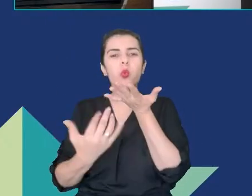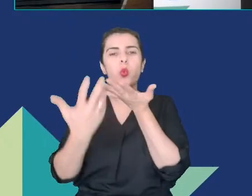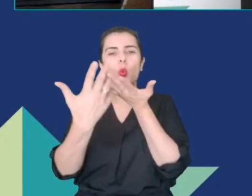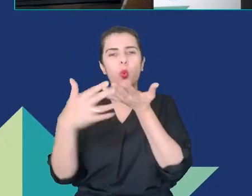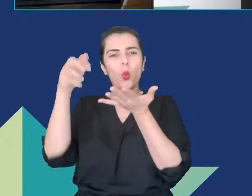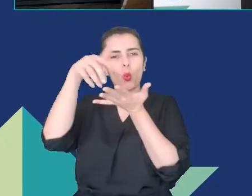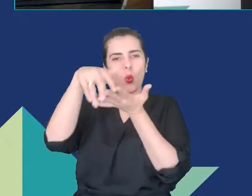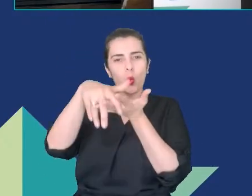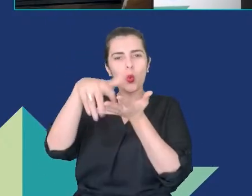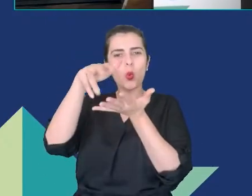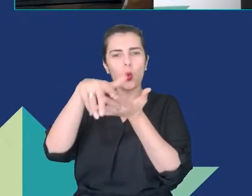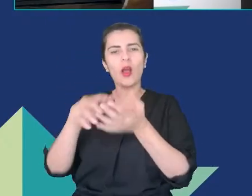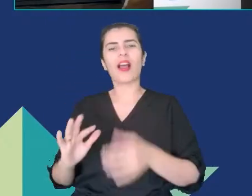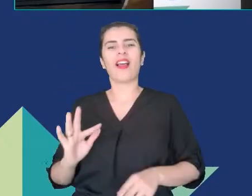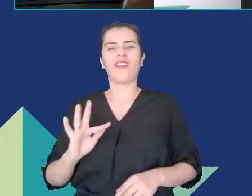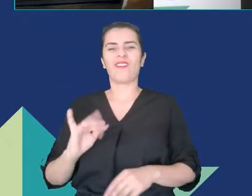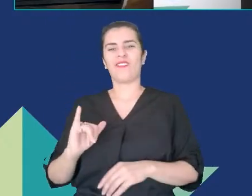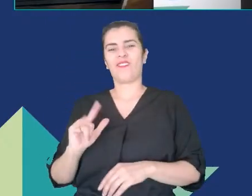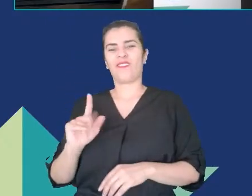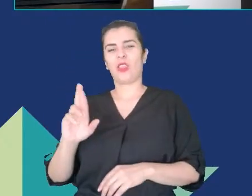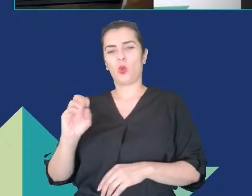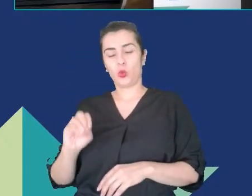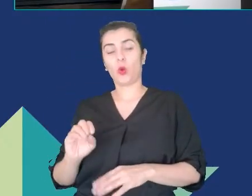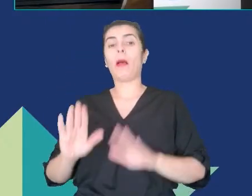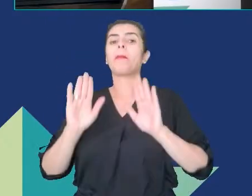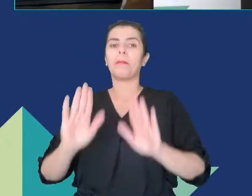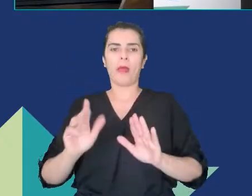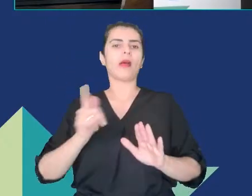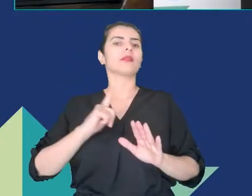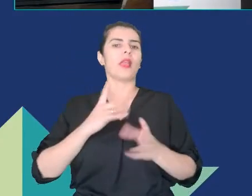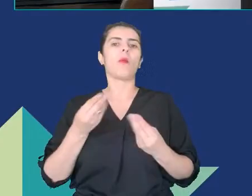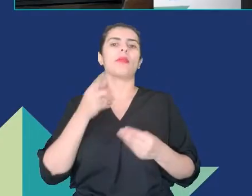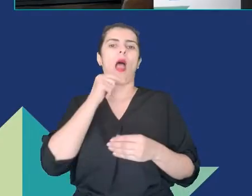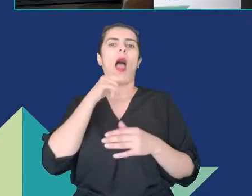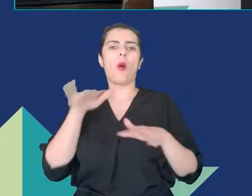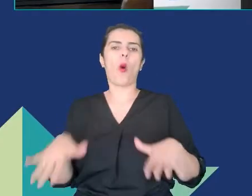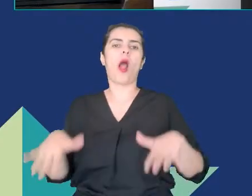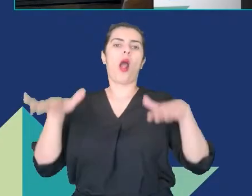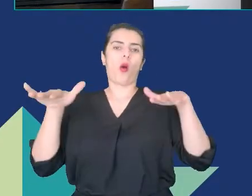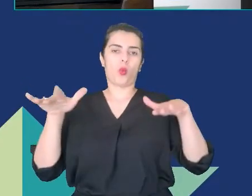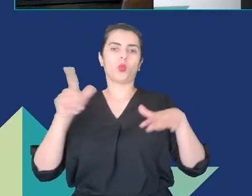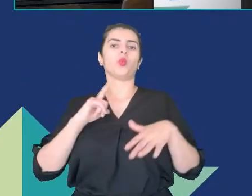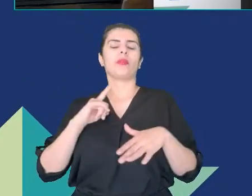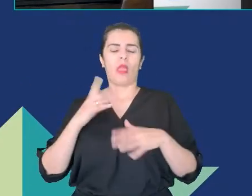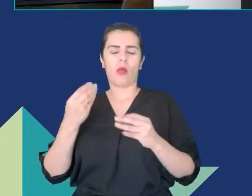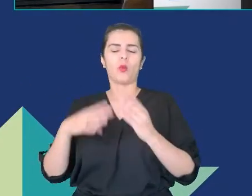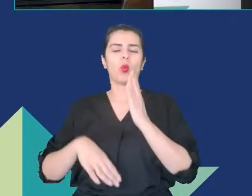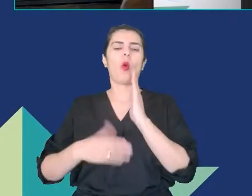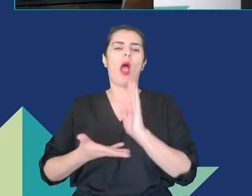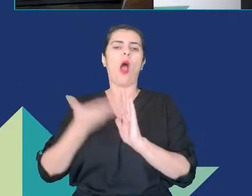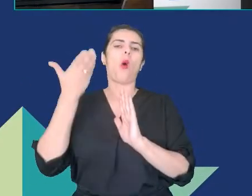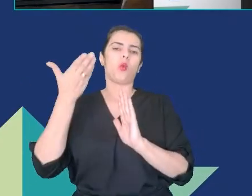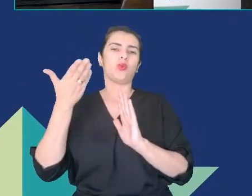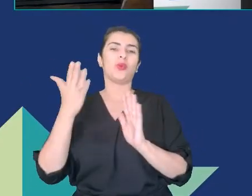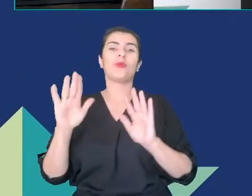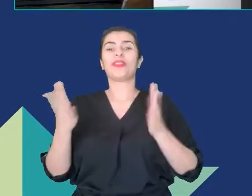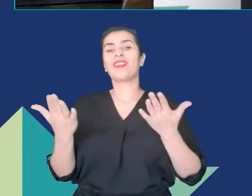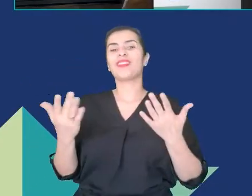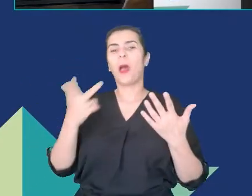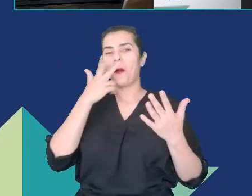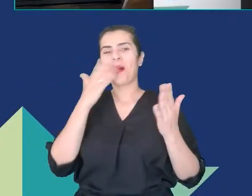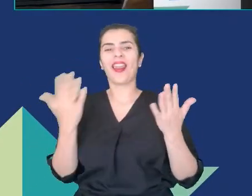num ambiente com altas pluviometrias. Então, a gente fica aí nesse trade-off de